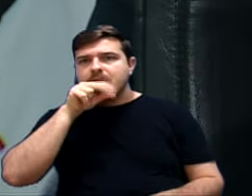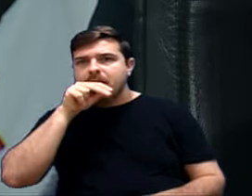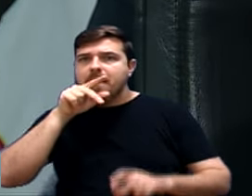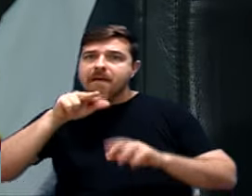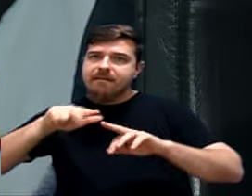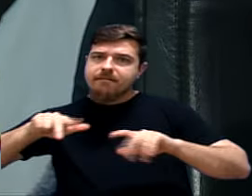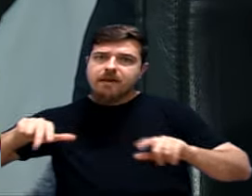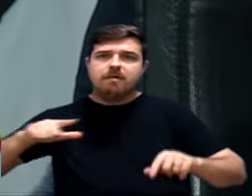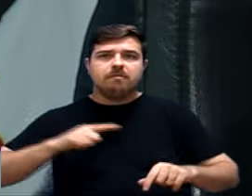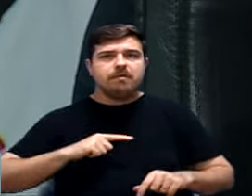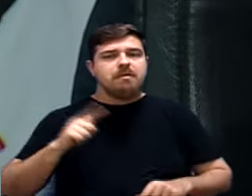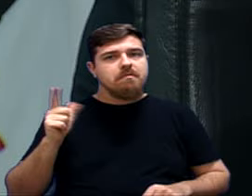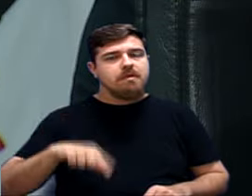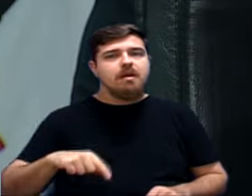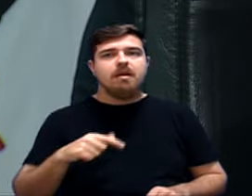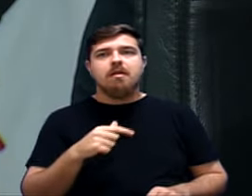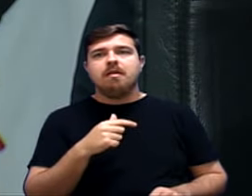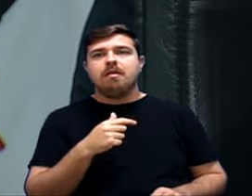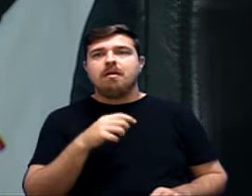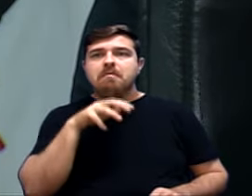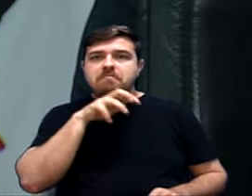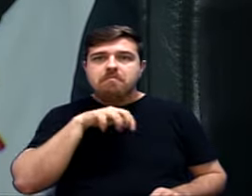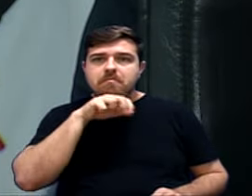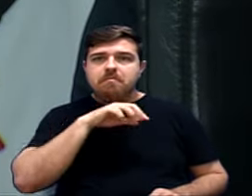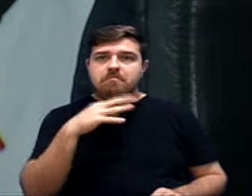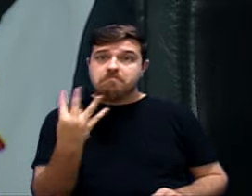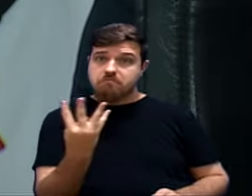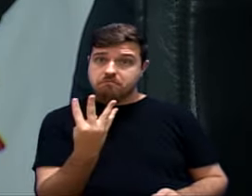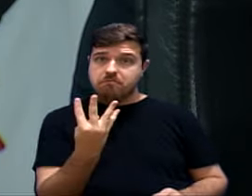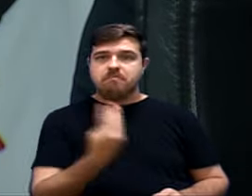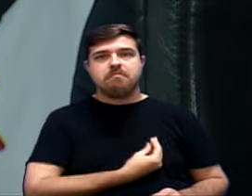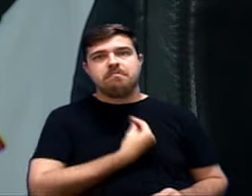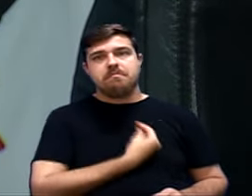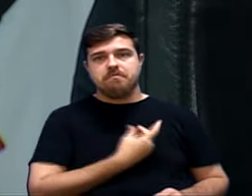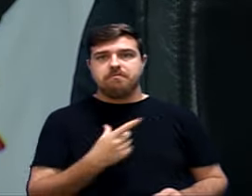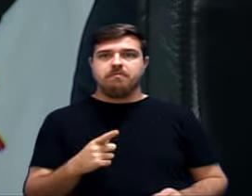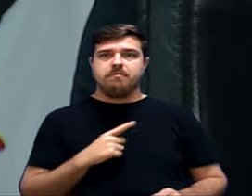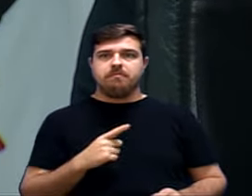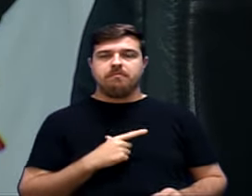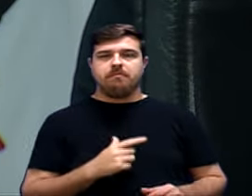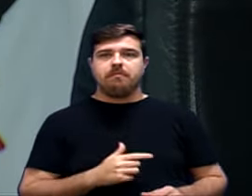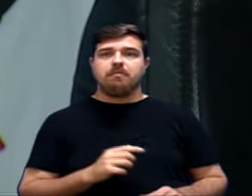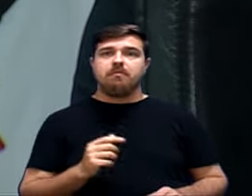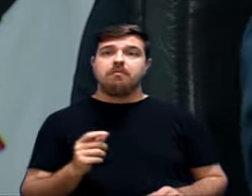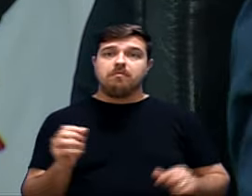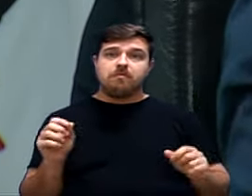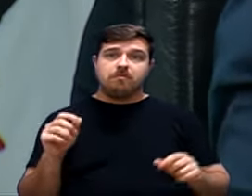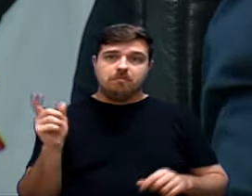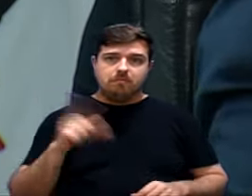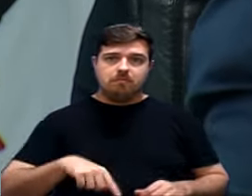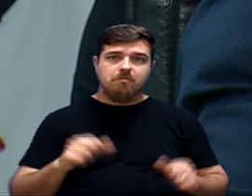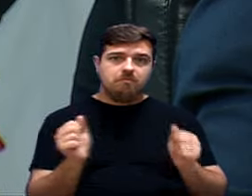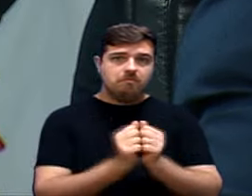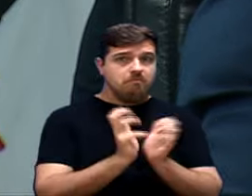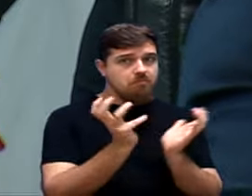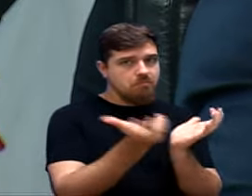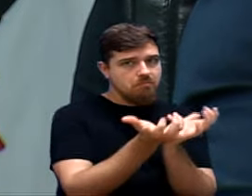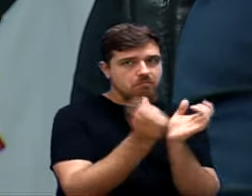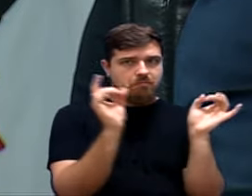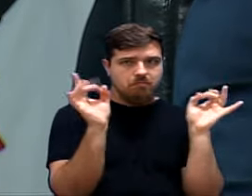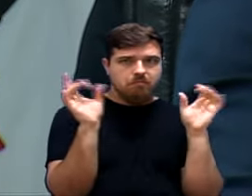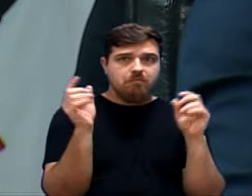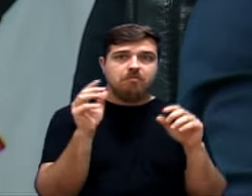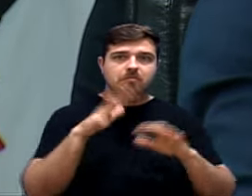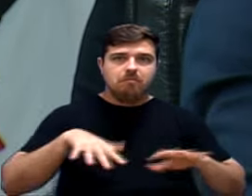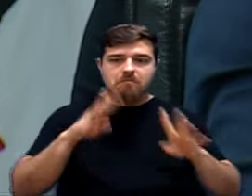quatro pequenos mamíferos que vivem na região a a minha questão é através da comissão especial que nós queremos na Câmara a gente vem acompanhando o plano